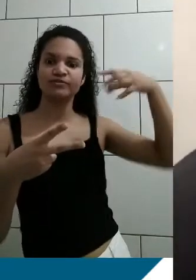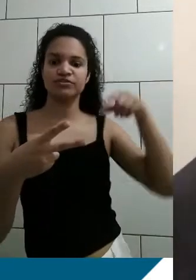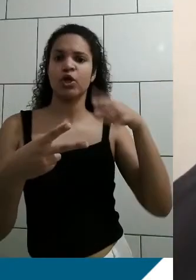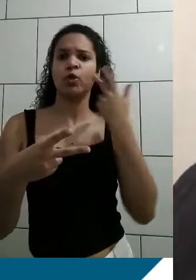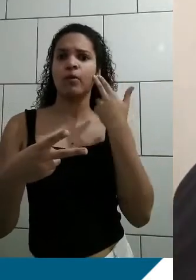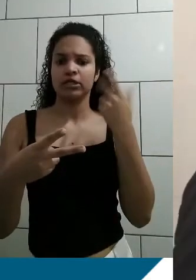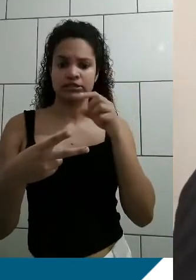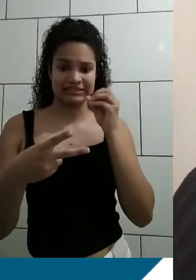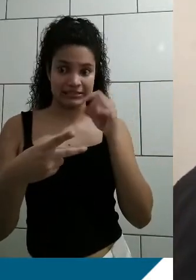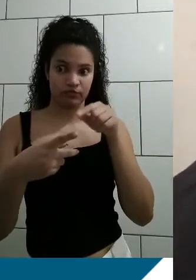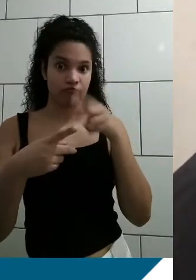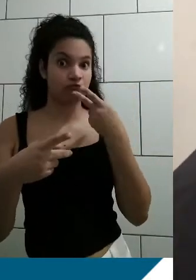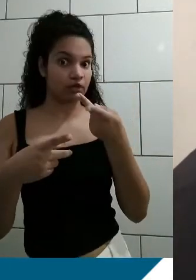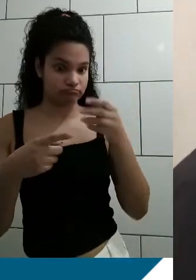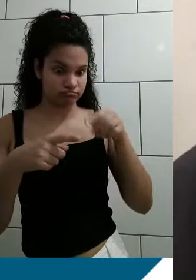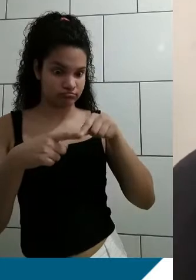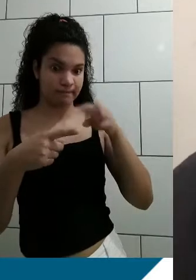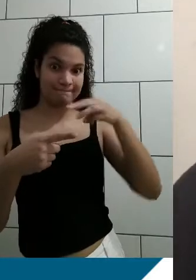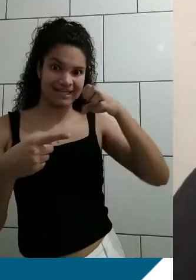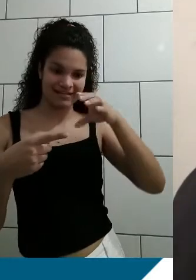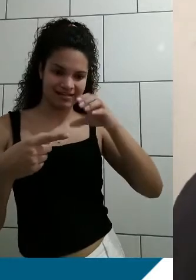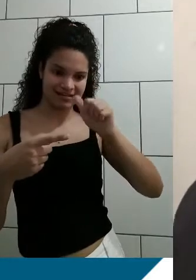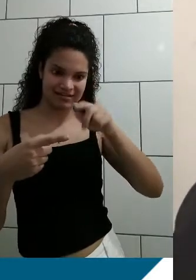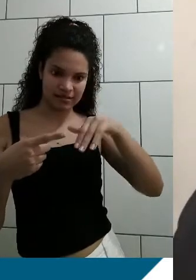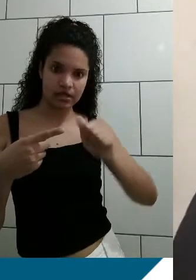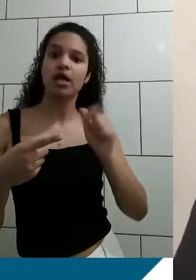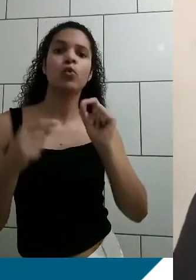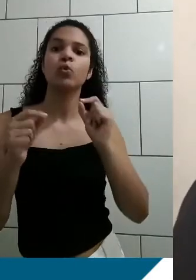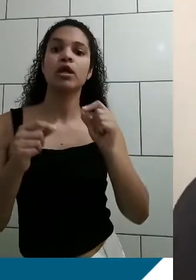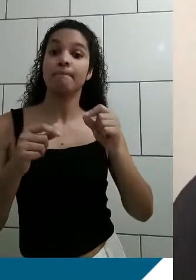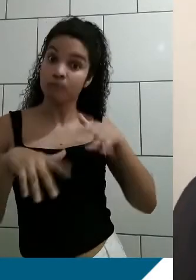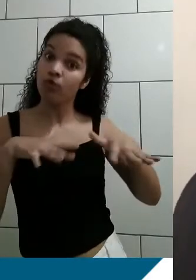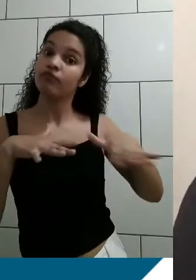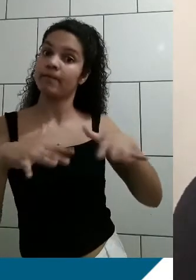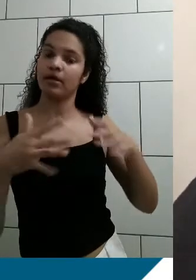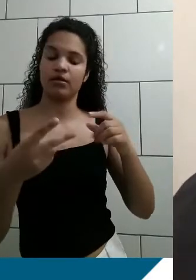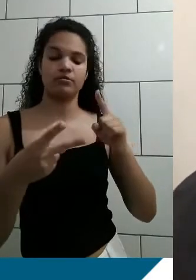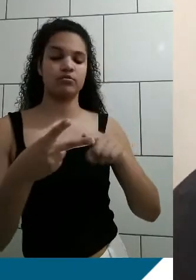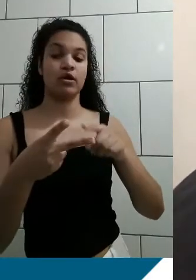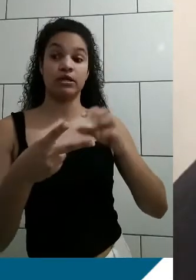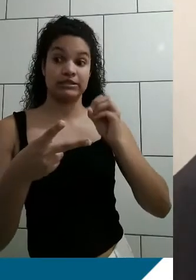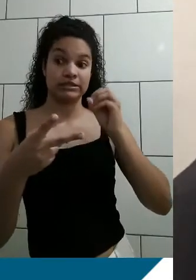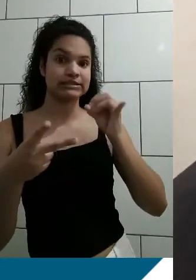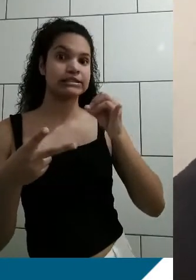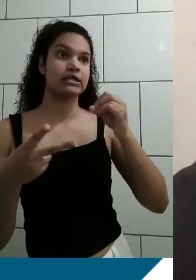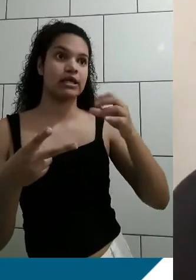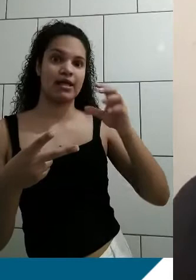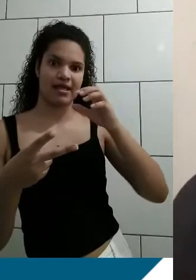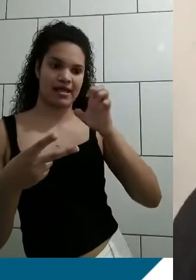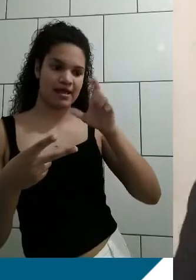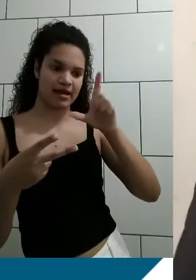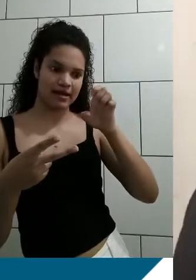o movimento. Quando eu falo de energia elétrica, um processo de natureza elétrica, por exemplo, o funcionamento de uma luz, de uma lâmpada,